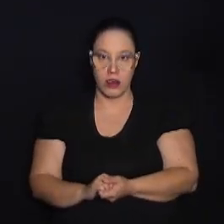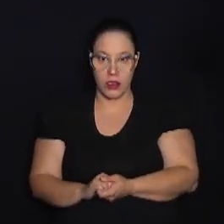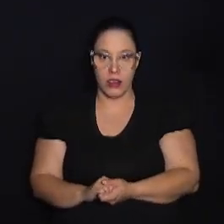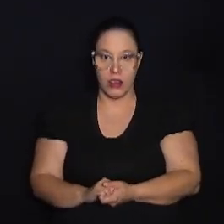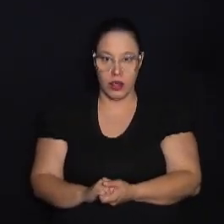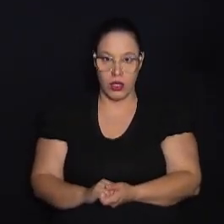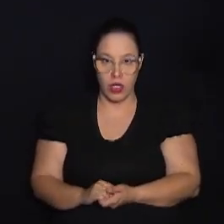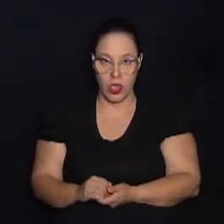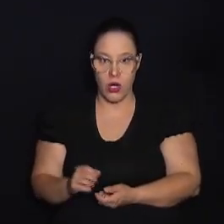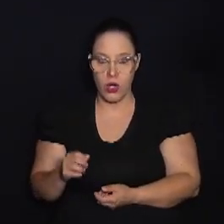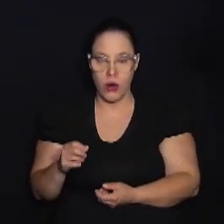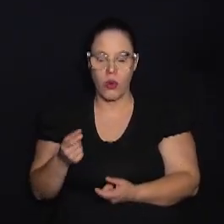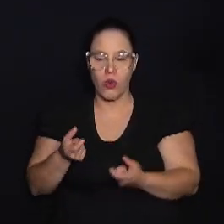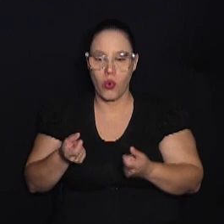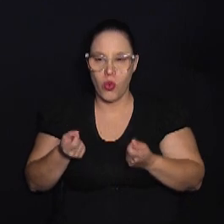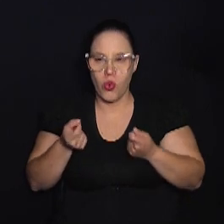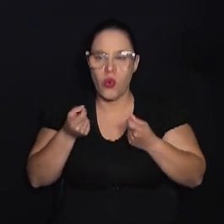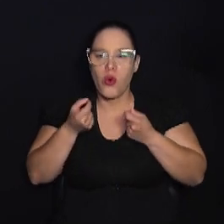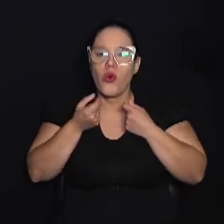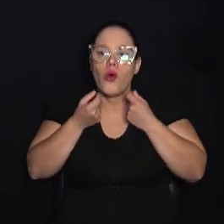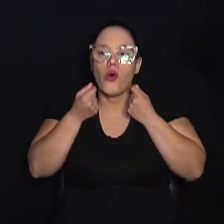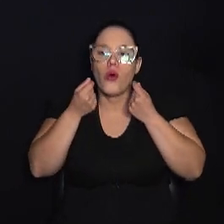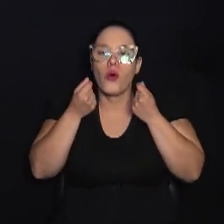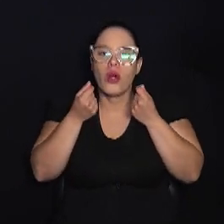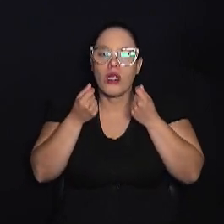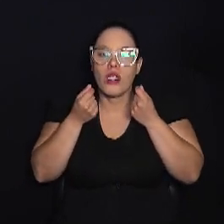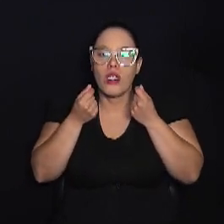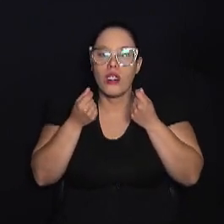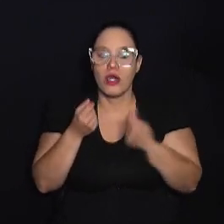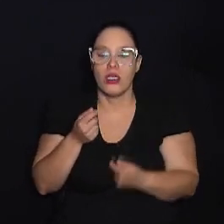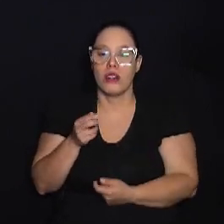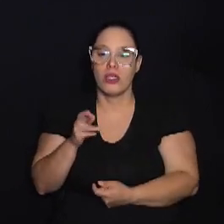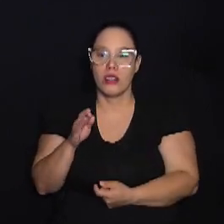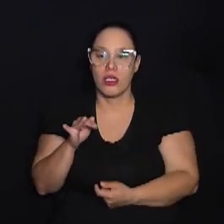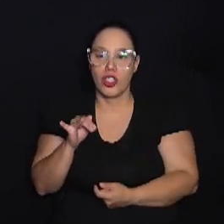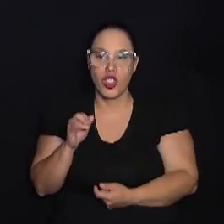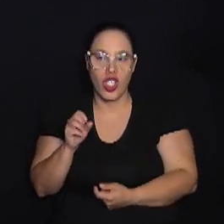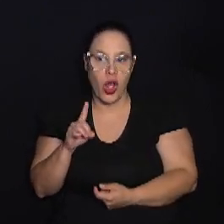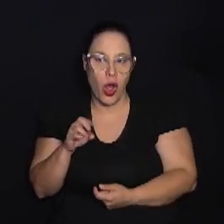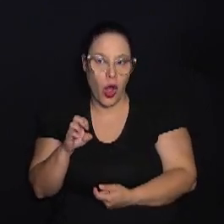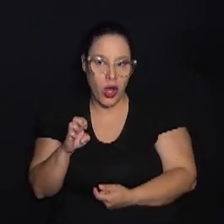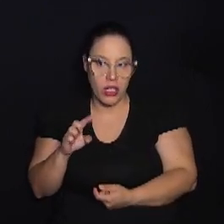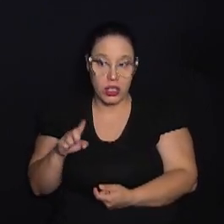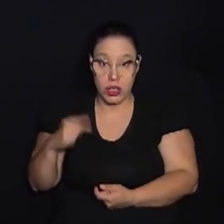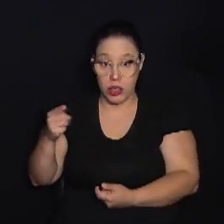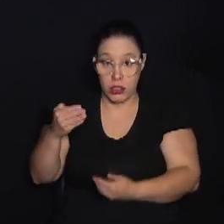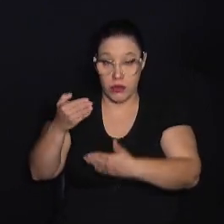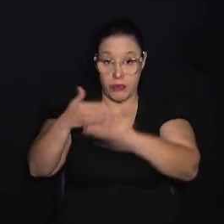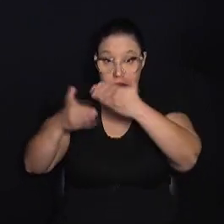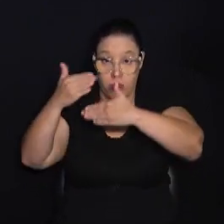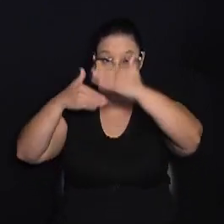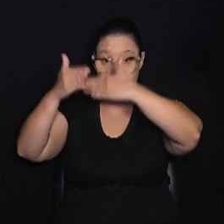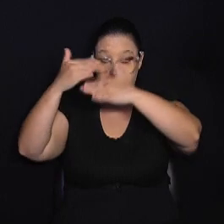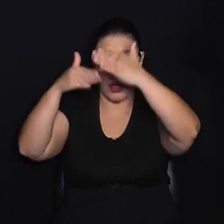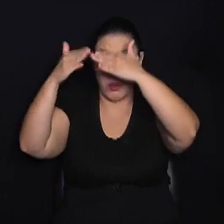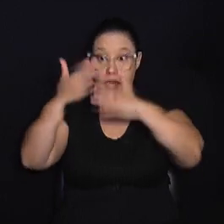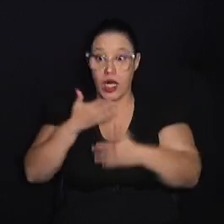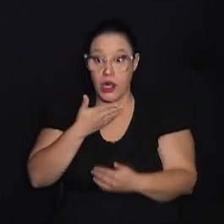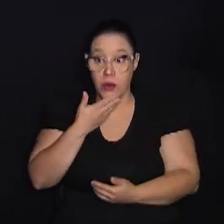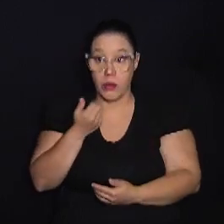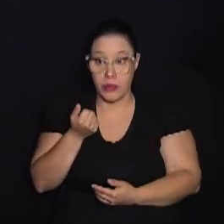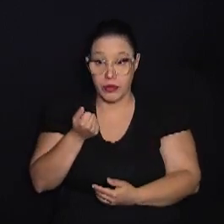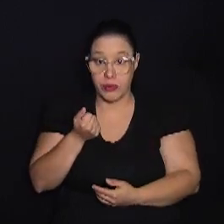O câncer de tireoide é um outro universo dentro dos tumores de cabeça e pescoço, né? Ele tem uma evolução muito melhor, ele tem